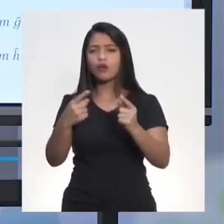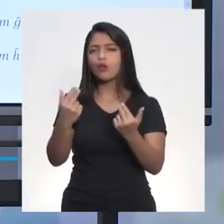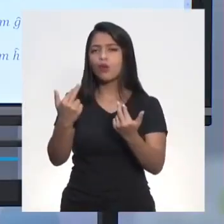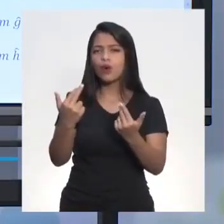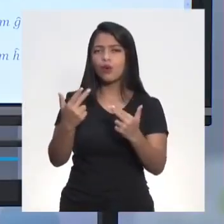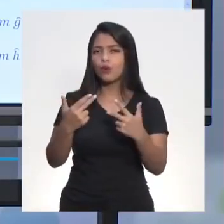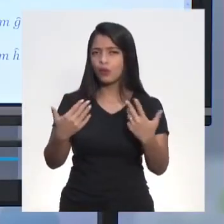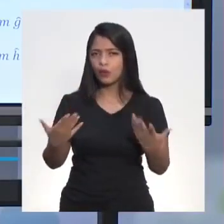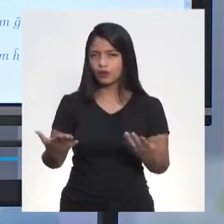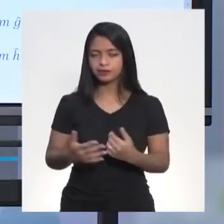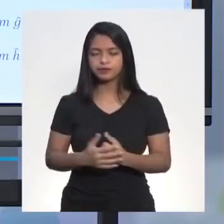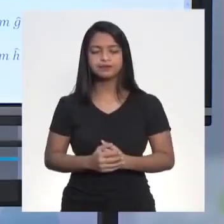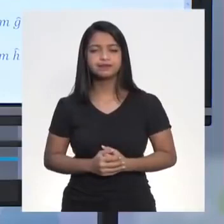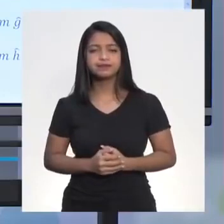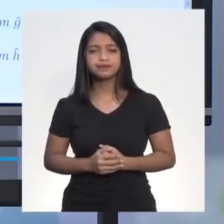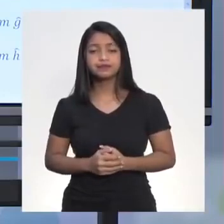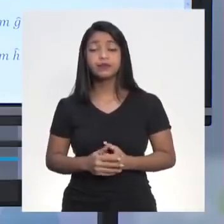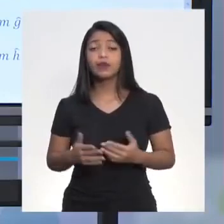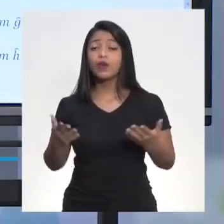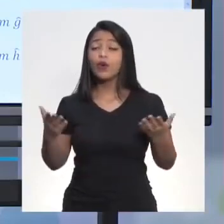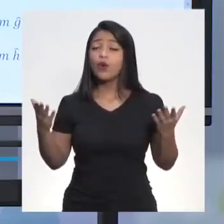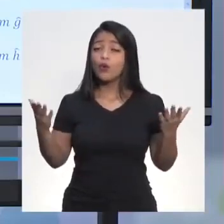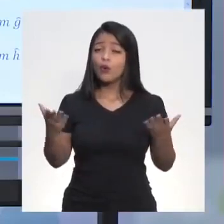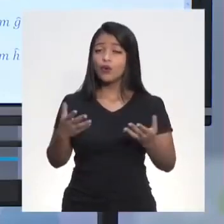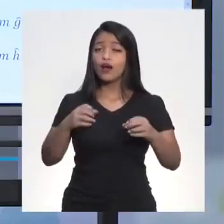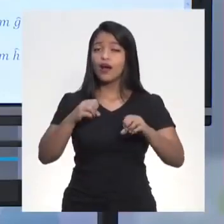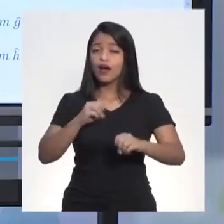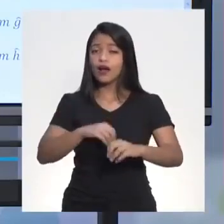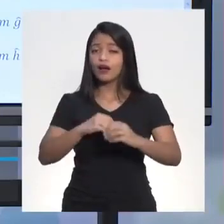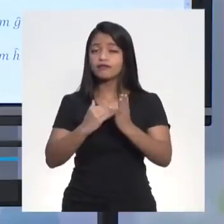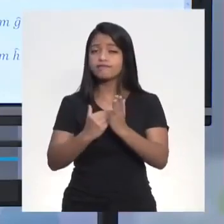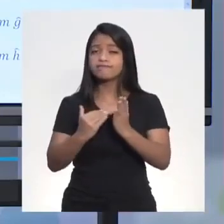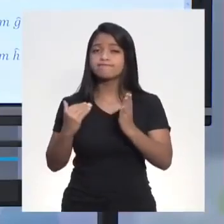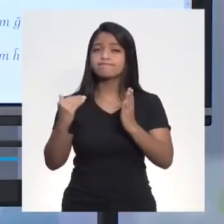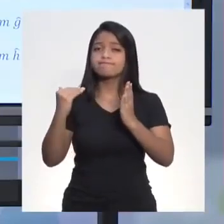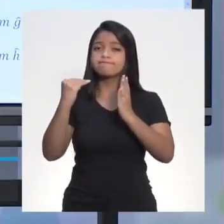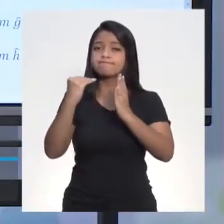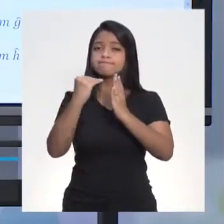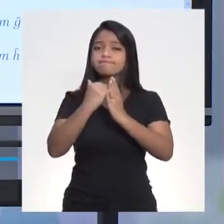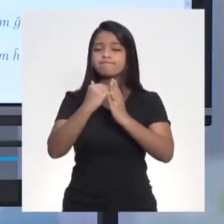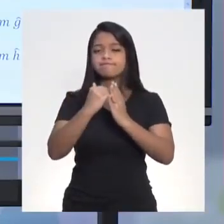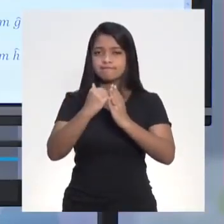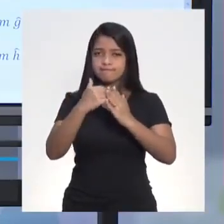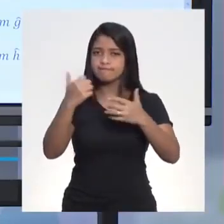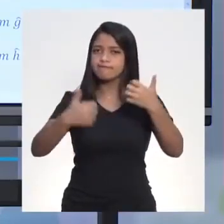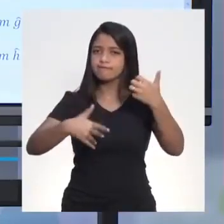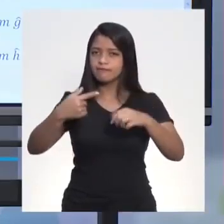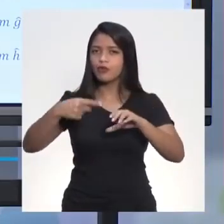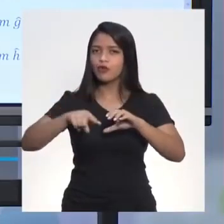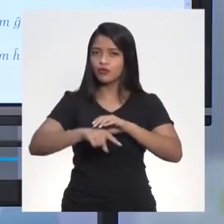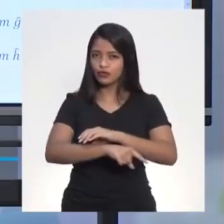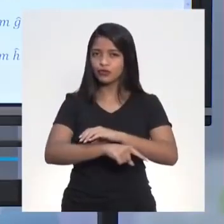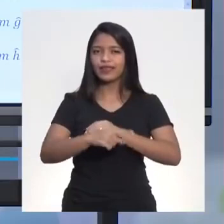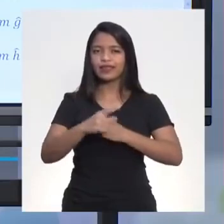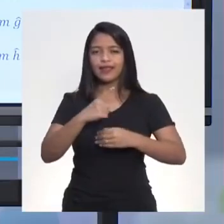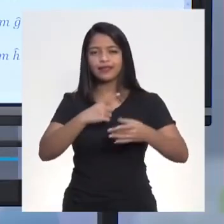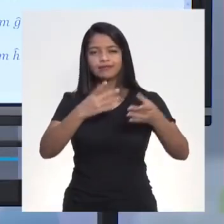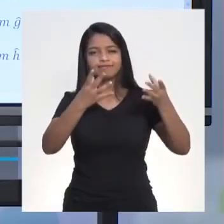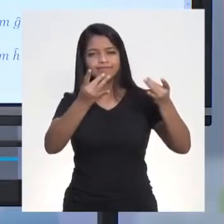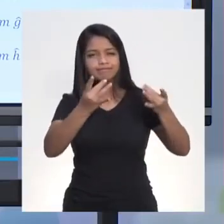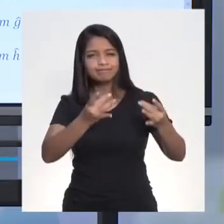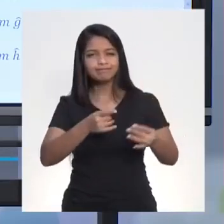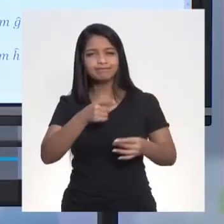A aula de hoje é um pouquinho mais complicada, porque ela tem algumas definições que até dá um nó na cabeça, até um pouco